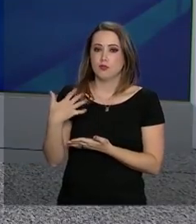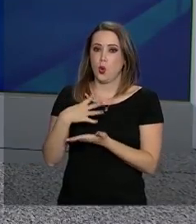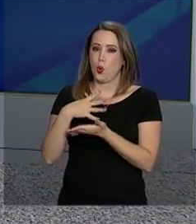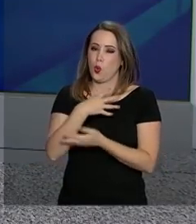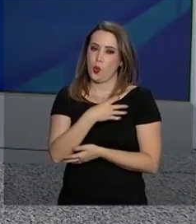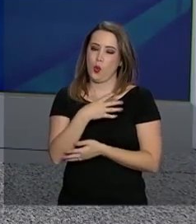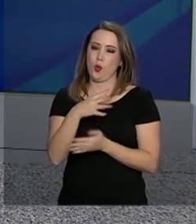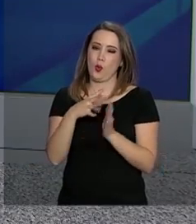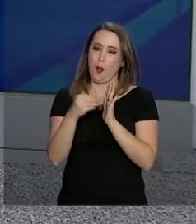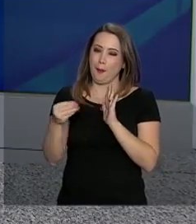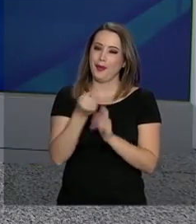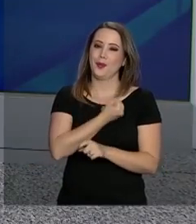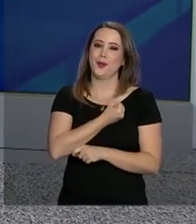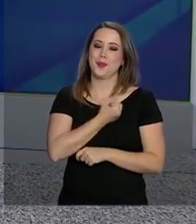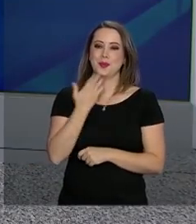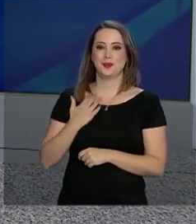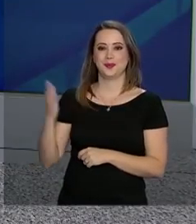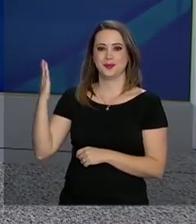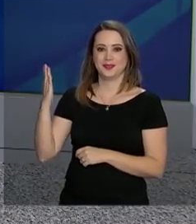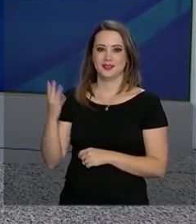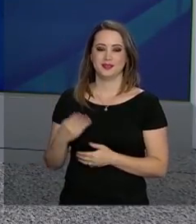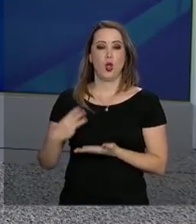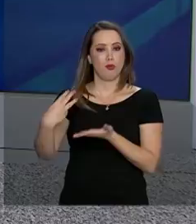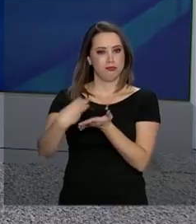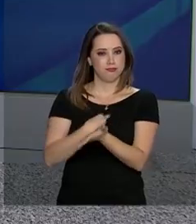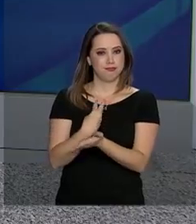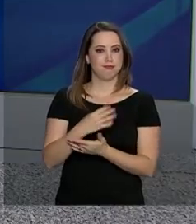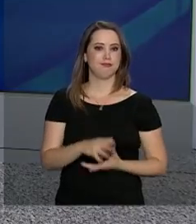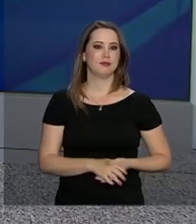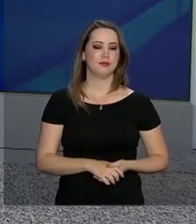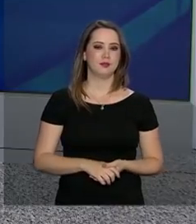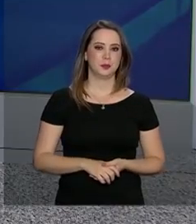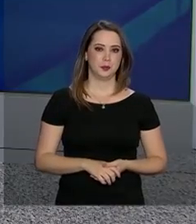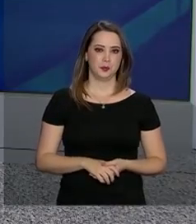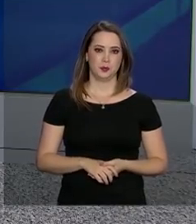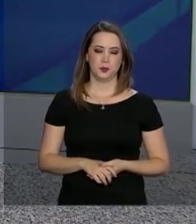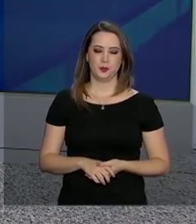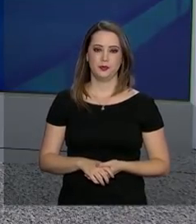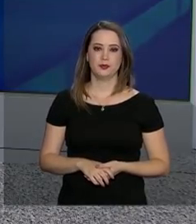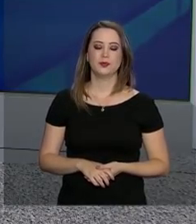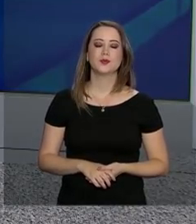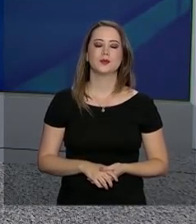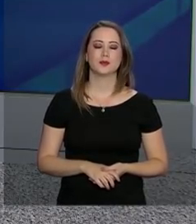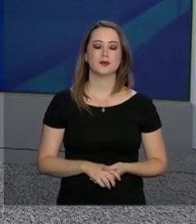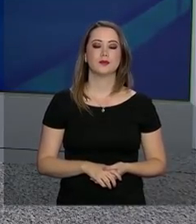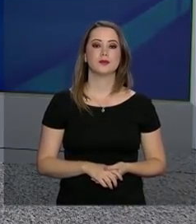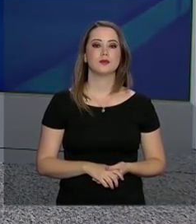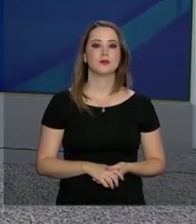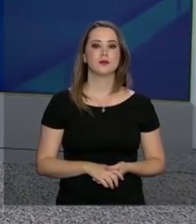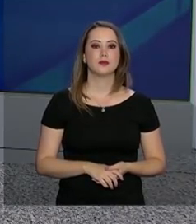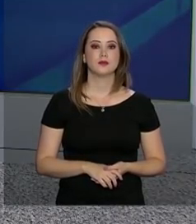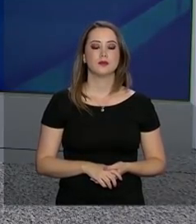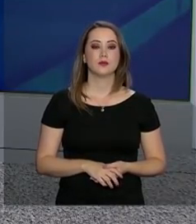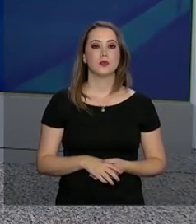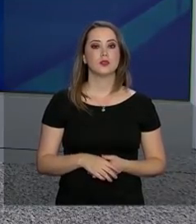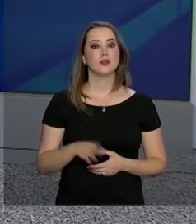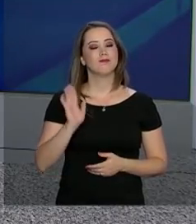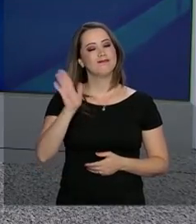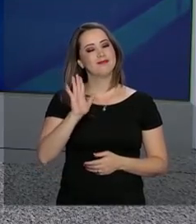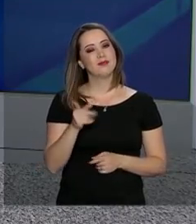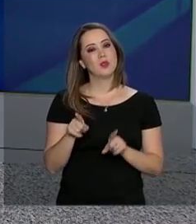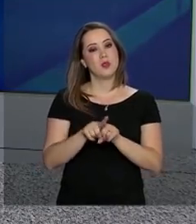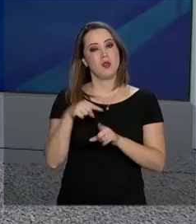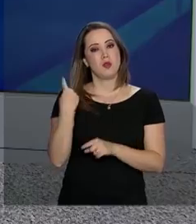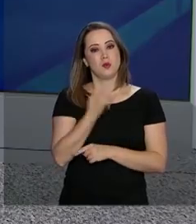Então, anote aí. É 61998678787. Um abraço a